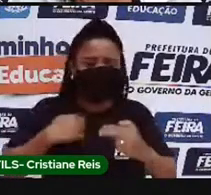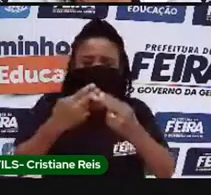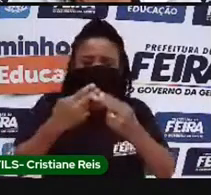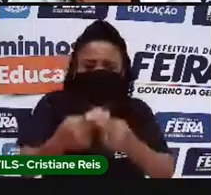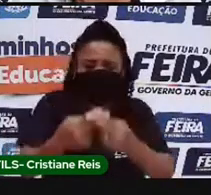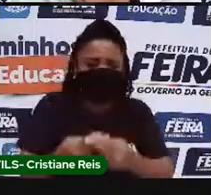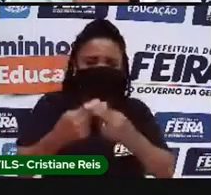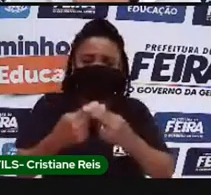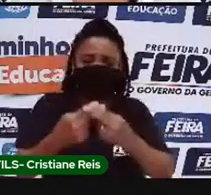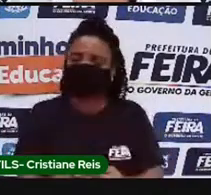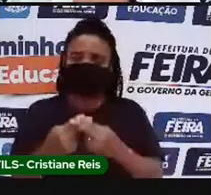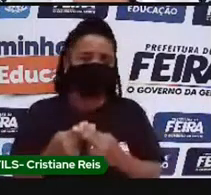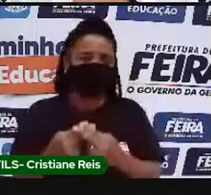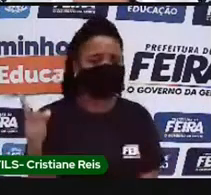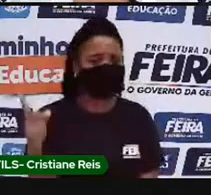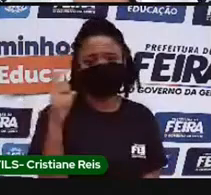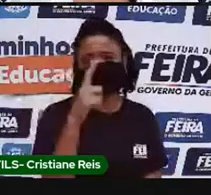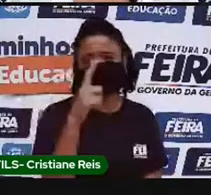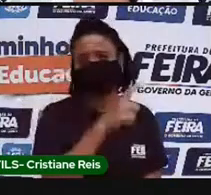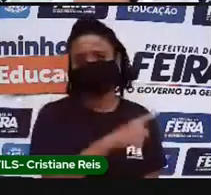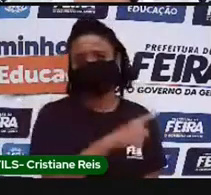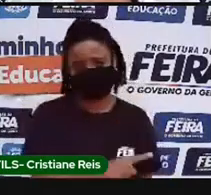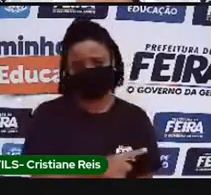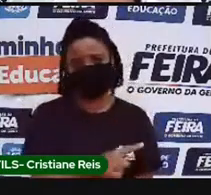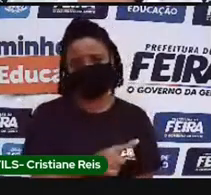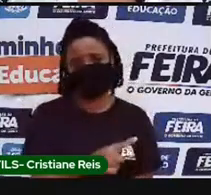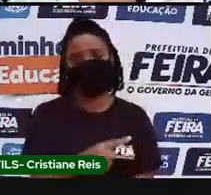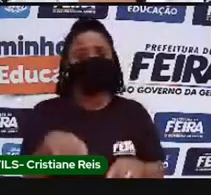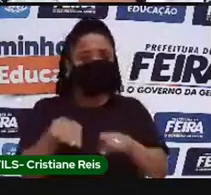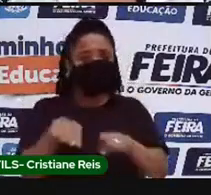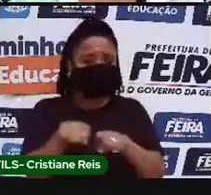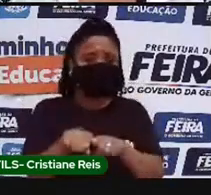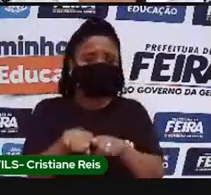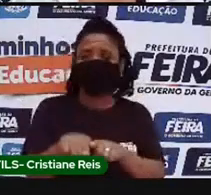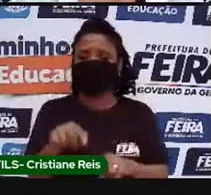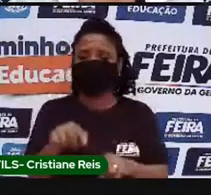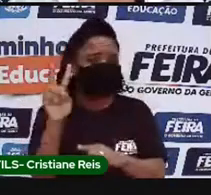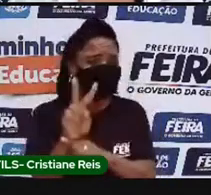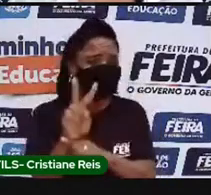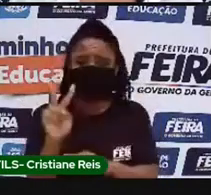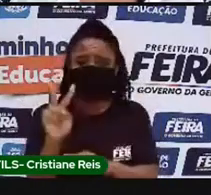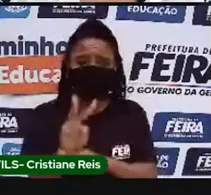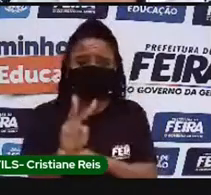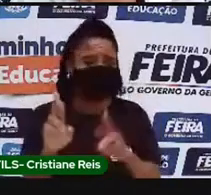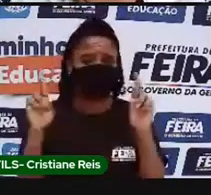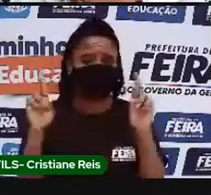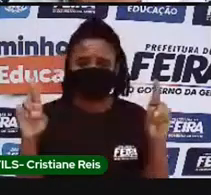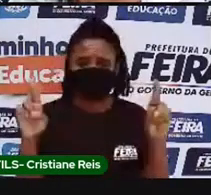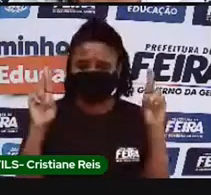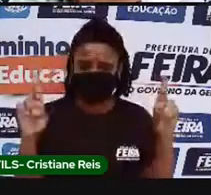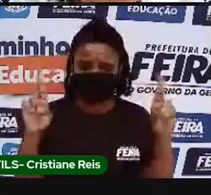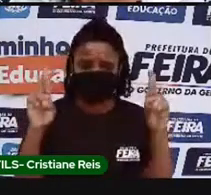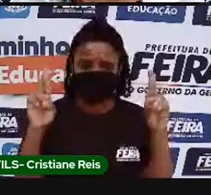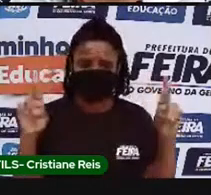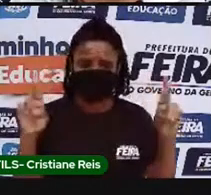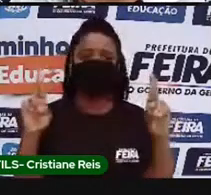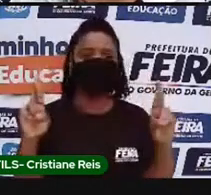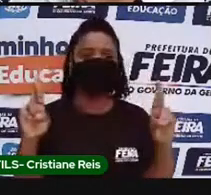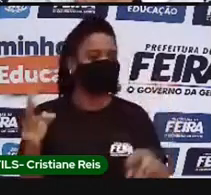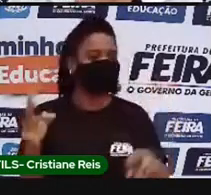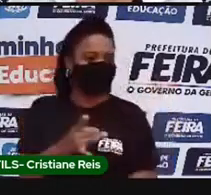certezas, e até a minha fé. Mas minha esperança é maior que todo o medo.